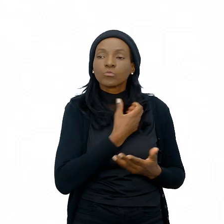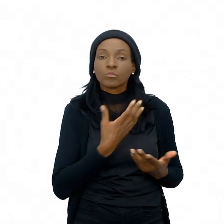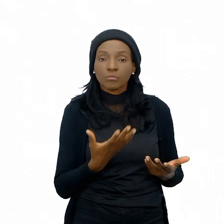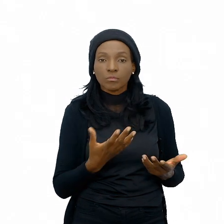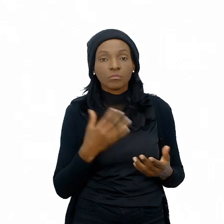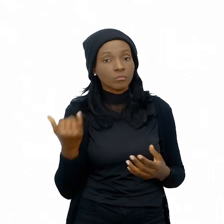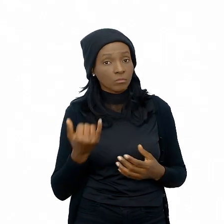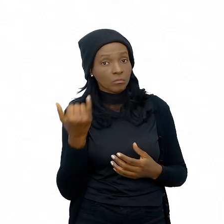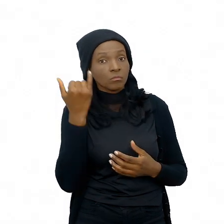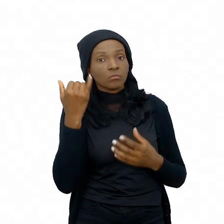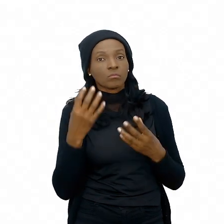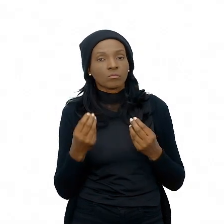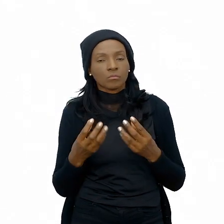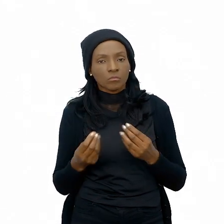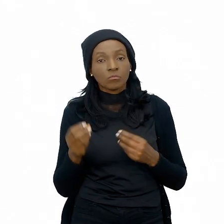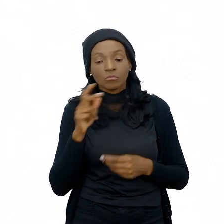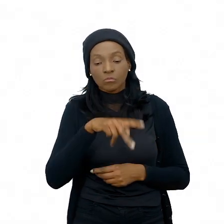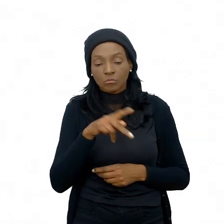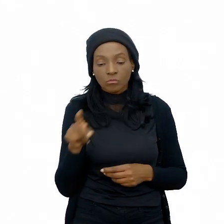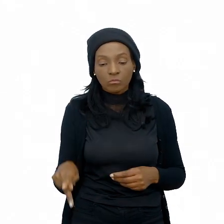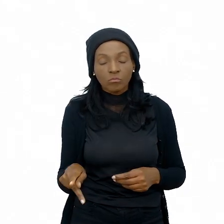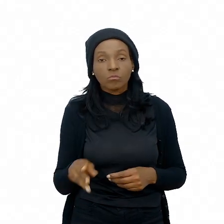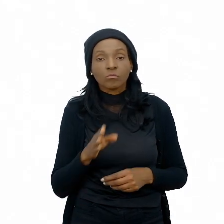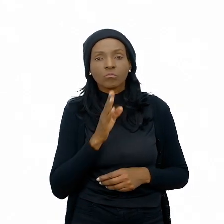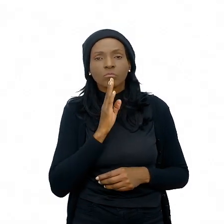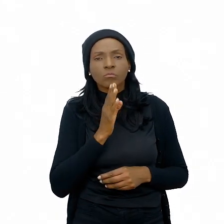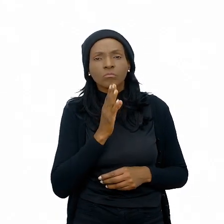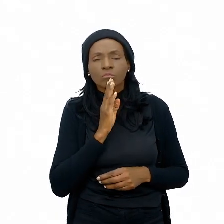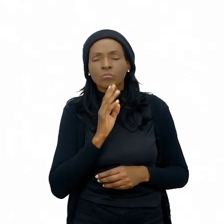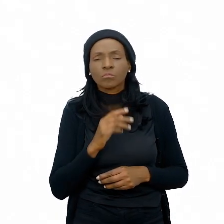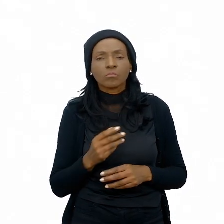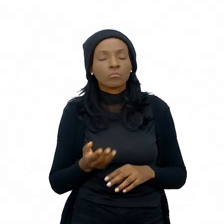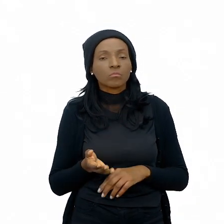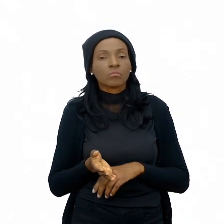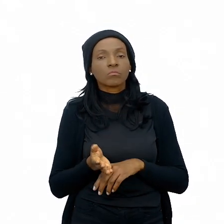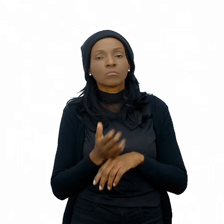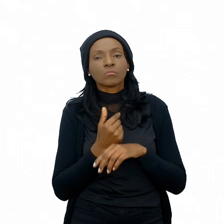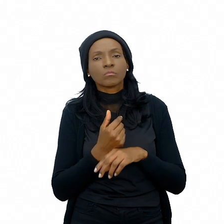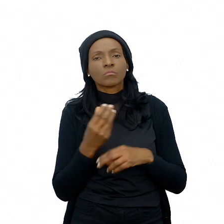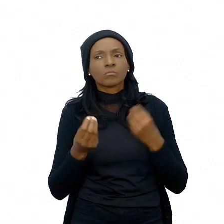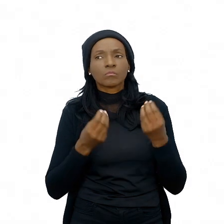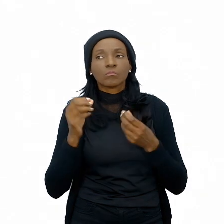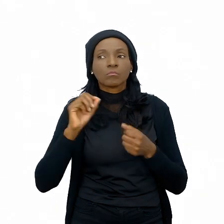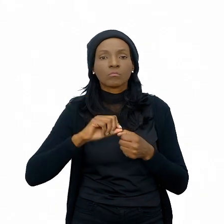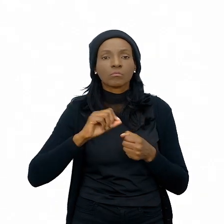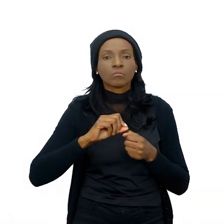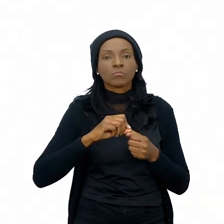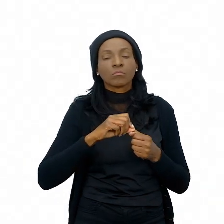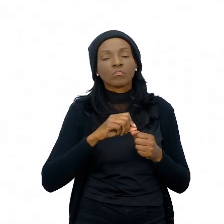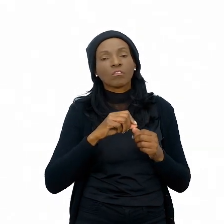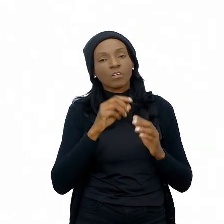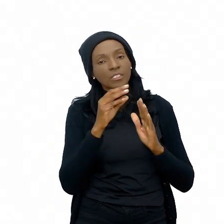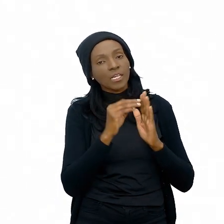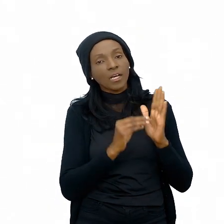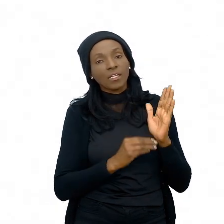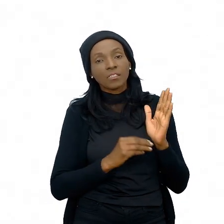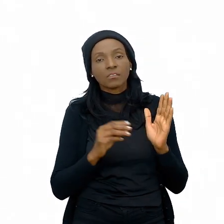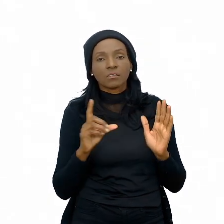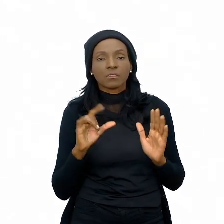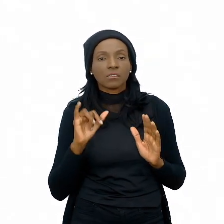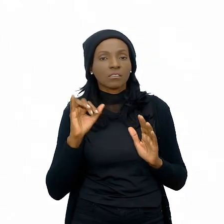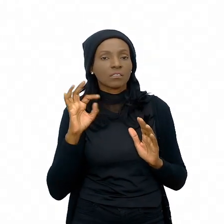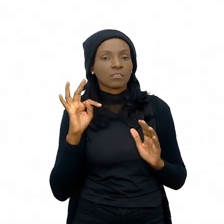é importante que o professor conheça os critérios para a construção dessa lista, que devem